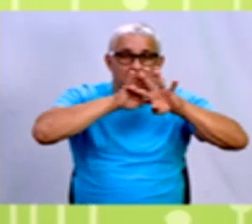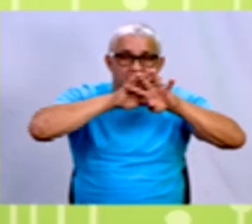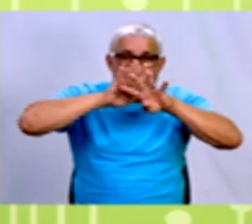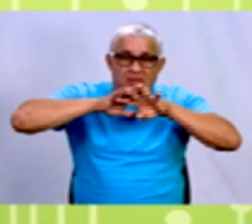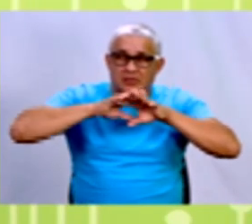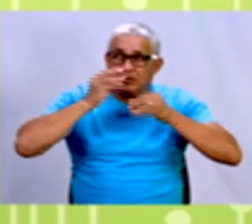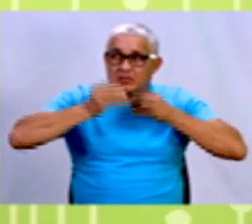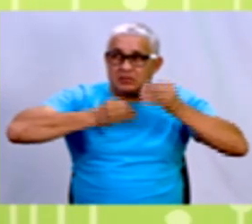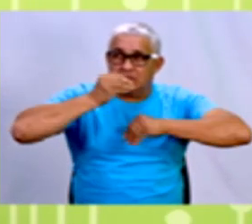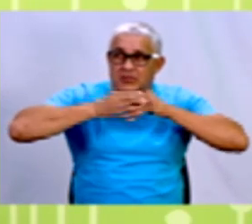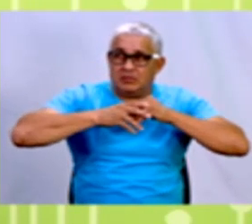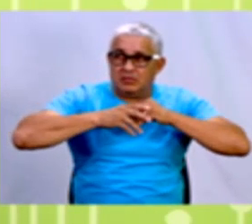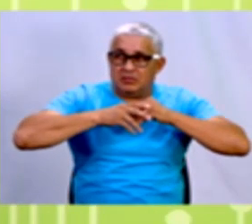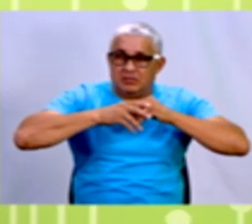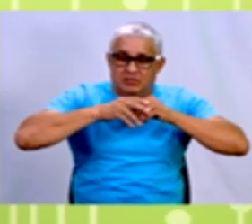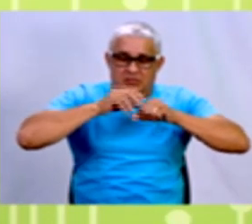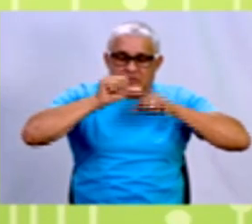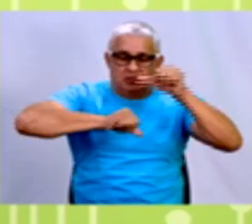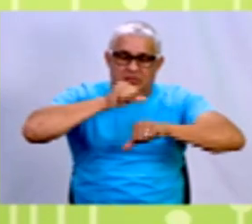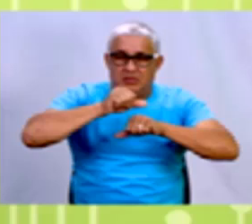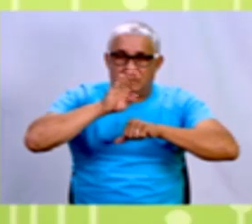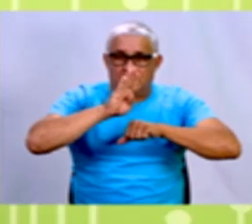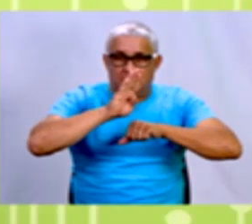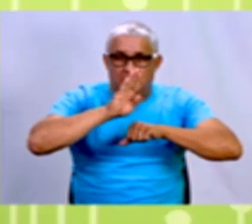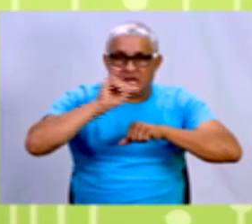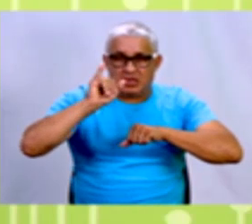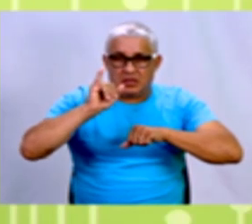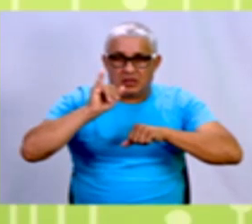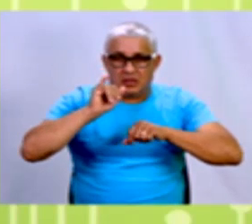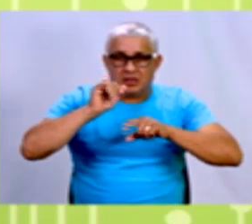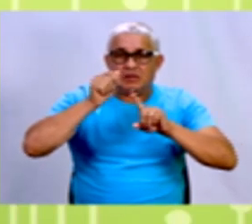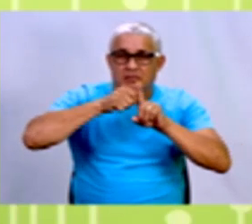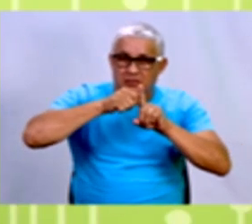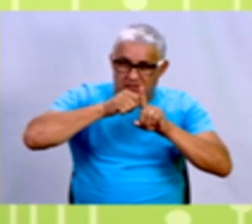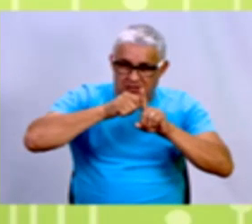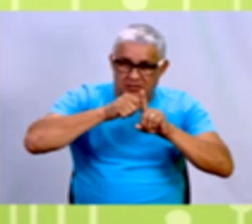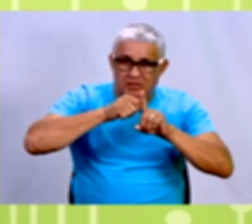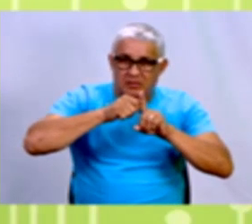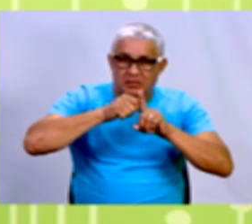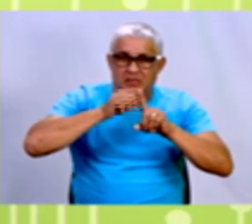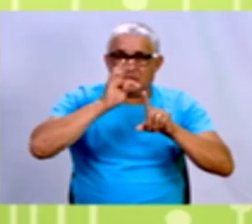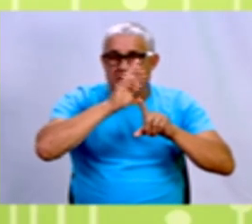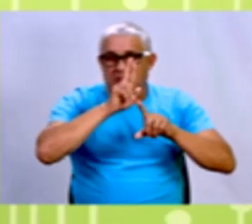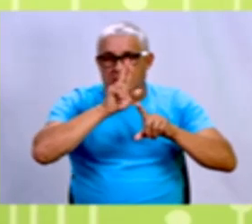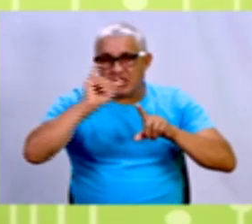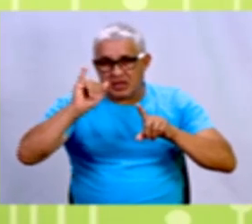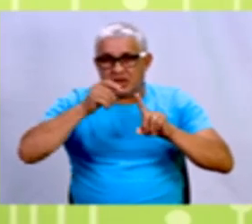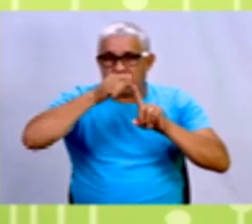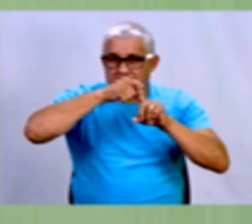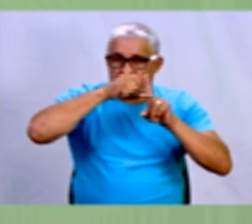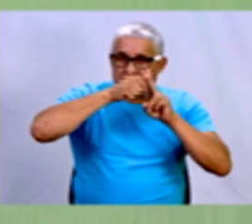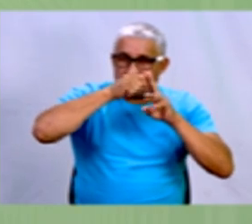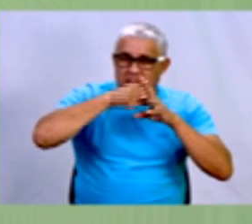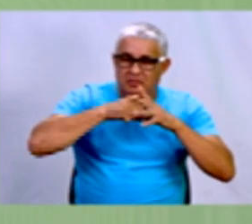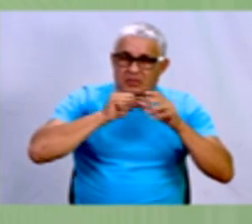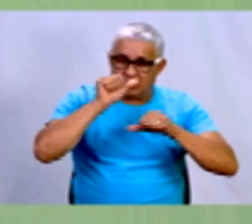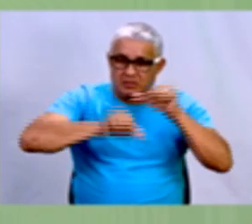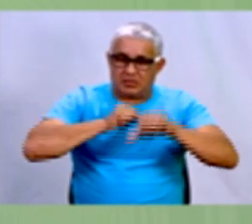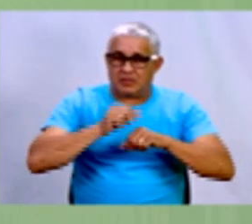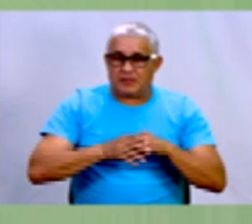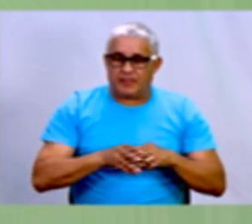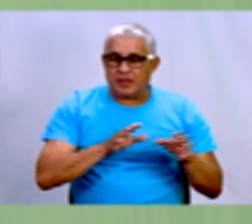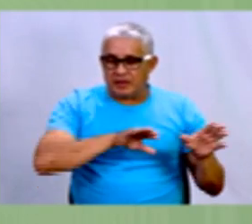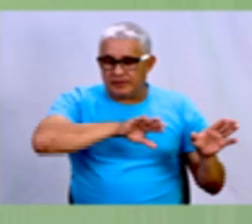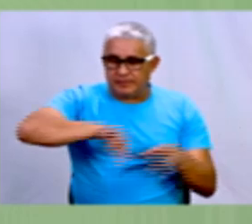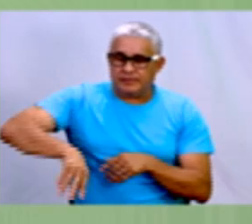seria converter para bimestral, tudo. A gente tem tudo isso aí no nosso caderno de atividades, tá? Vamos continuar aqui com o